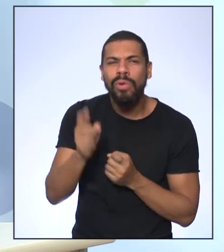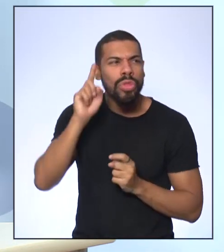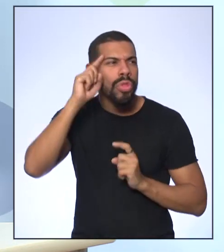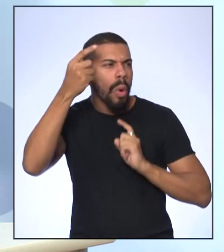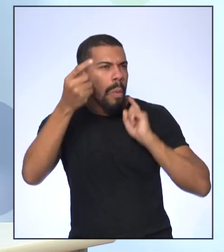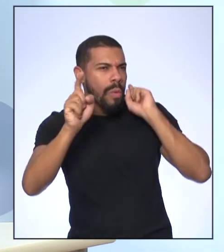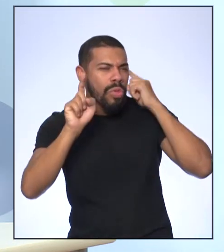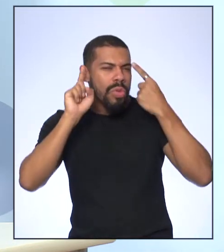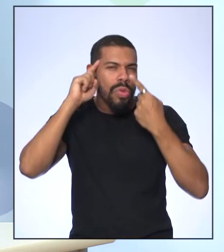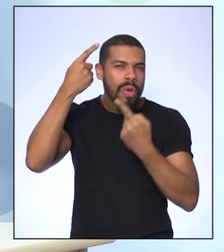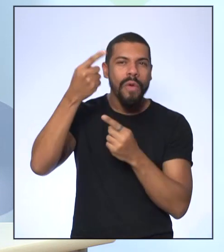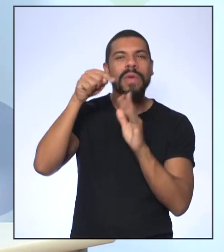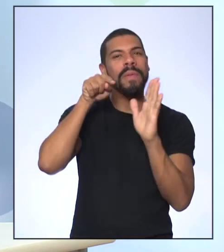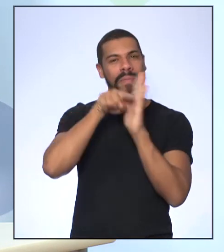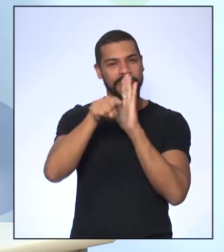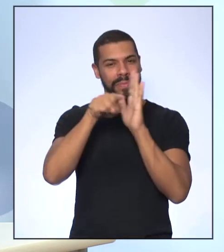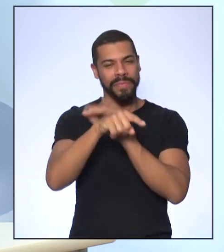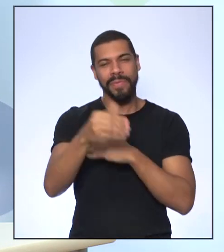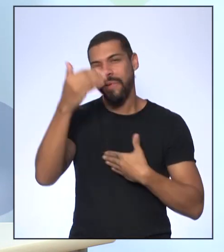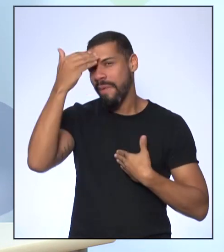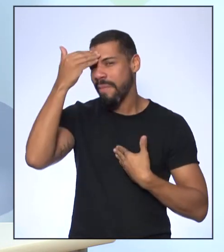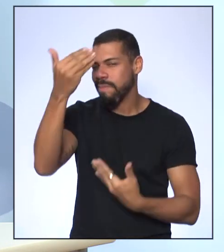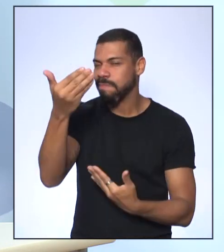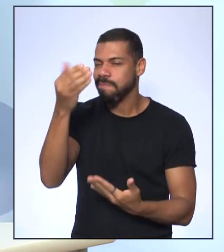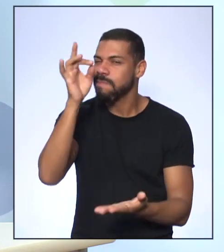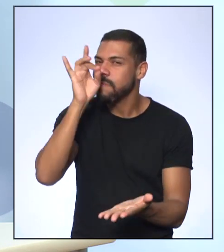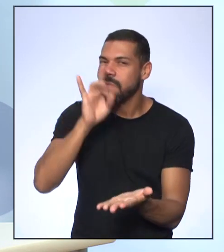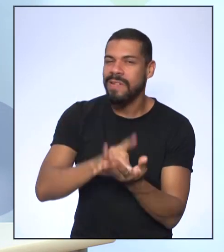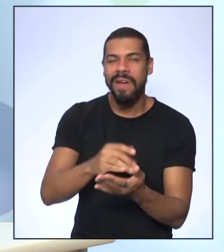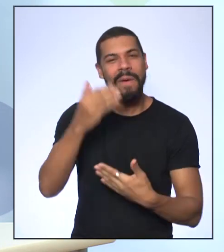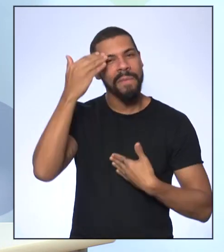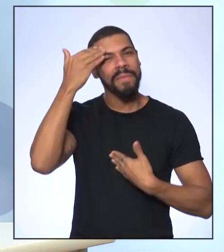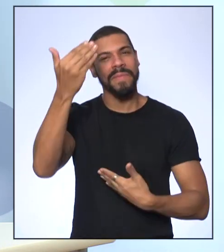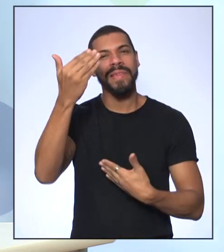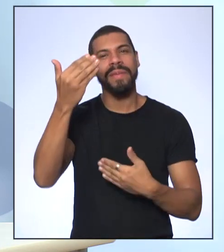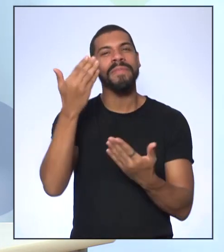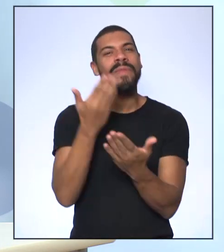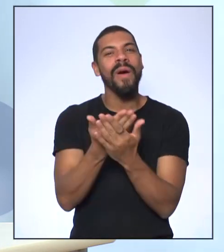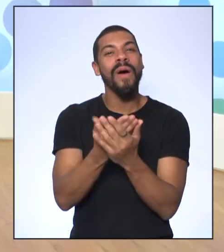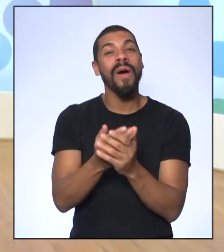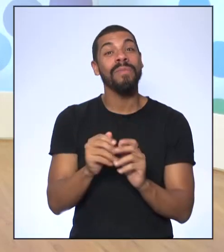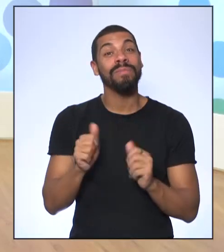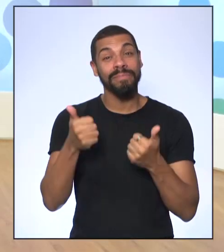que vocês tiverem dúvidas, tá bom? Agradeço muito, obrigado mesmo pela aula,